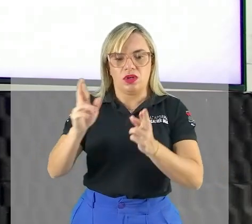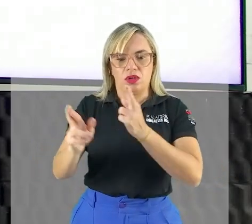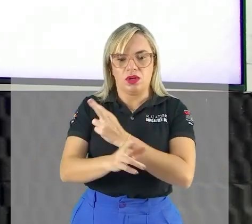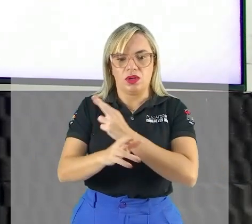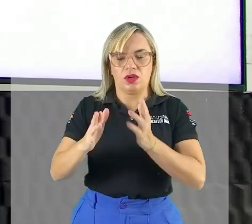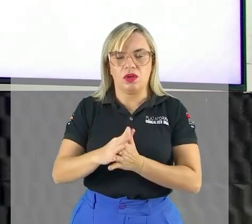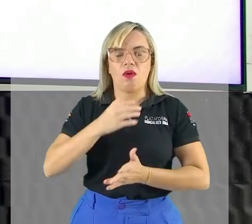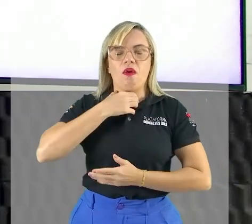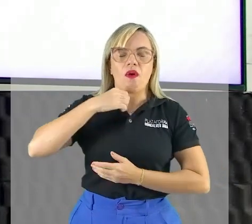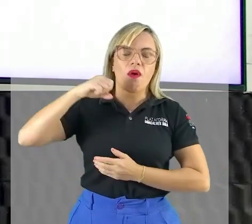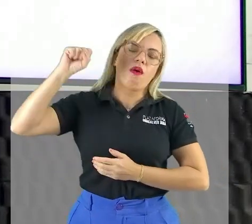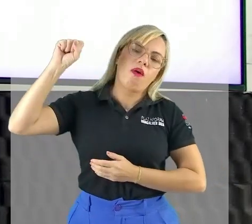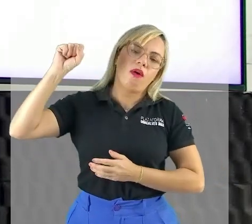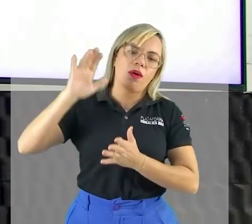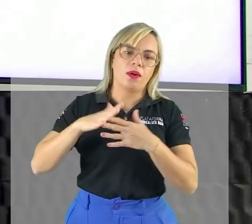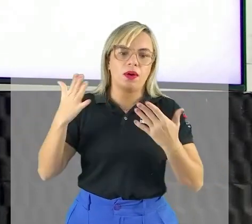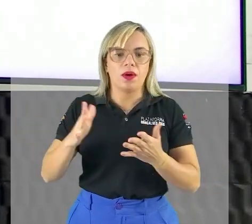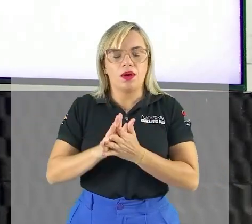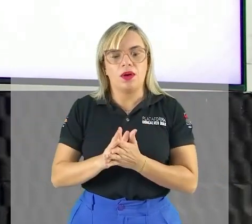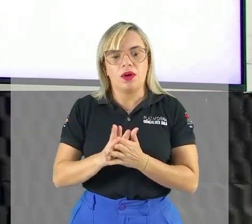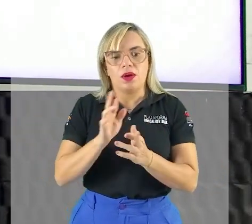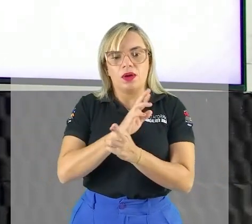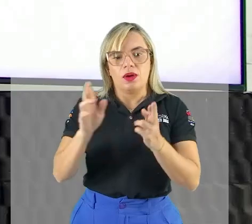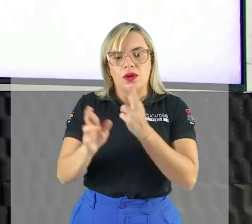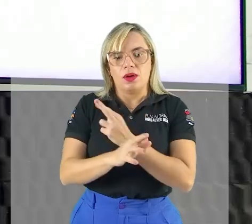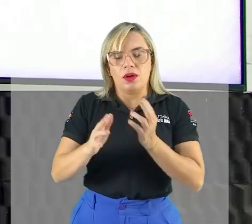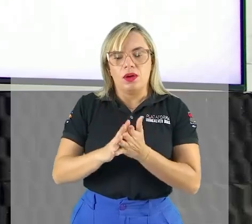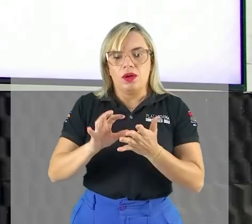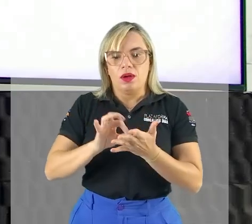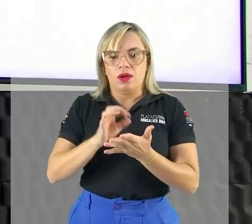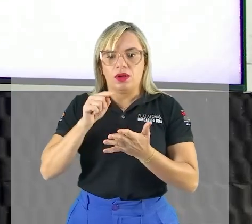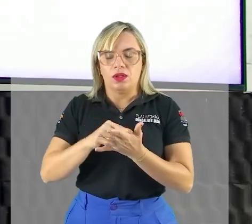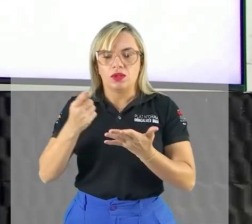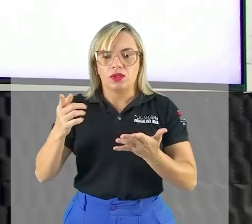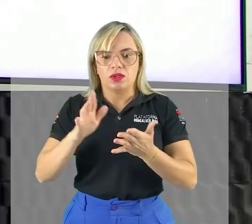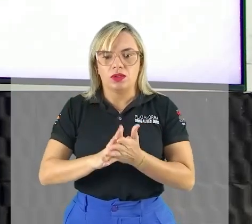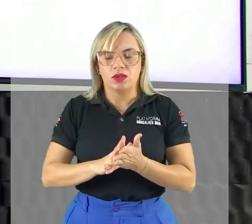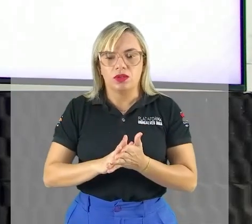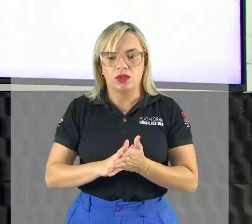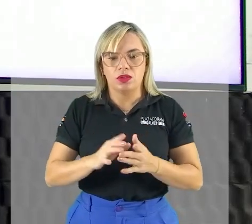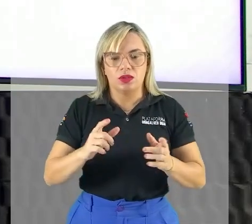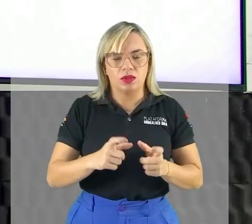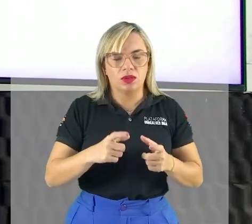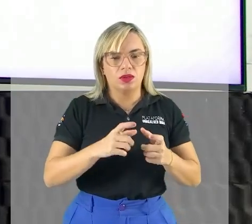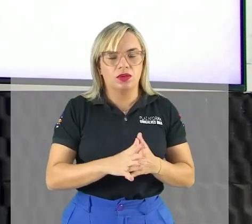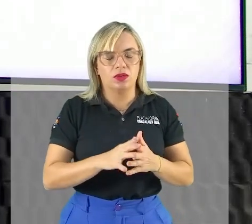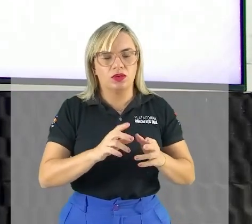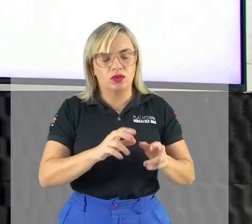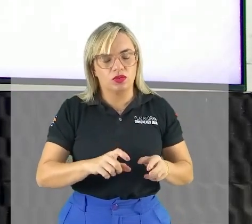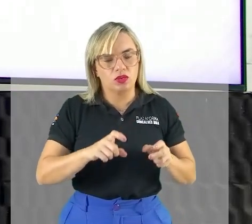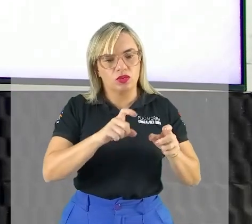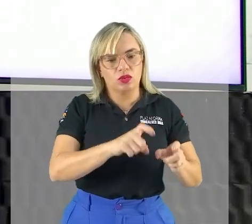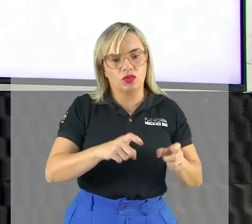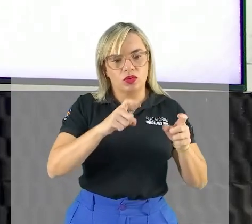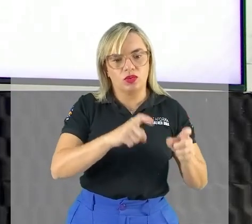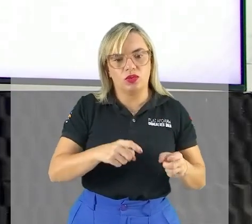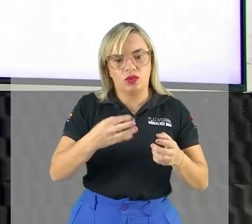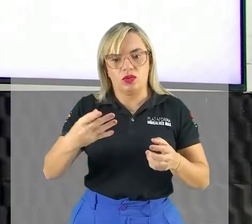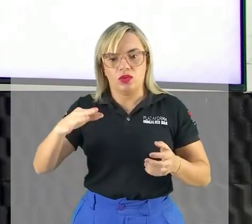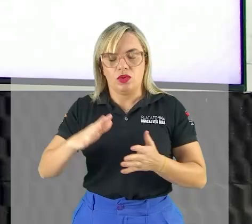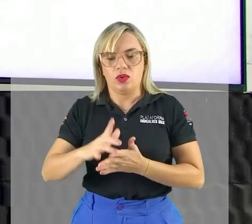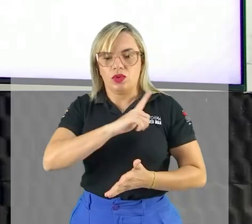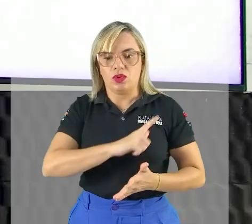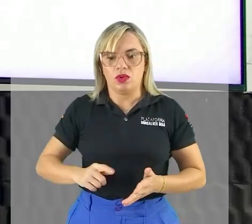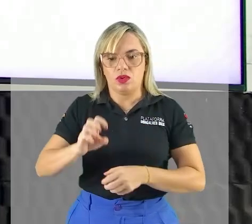forca né referindo-se à assinatura da sentença do fazendeiro BCM pelo governador do Maranhão o escritor